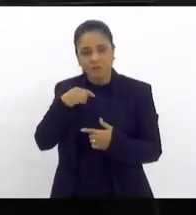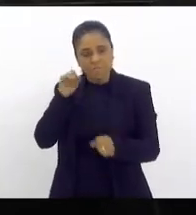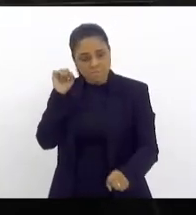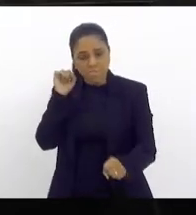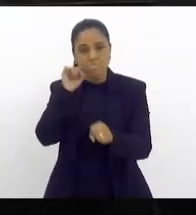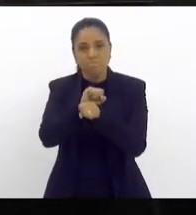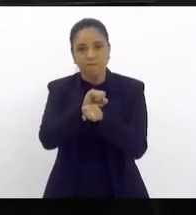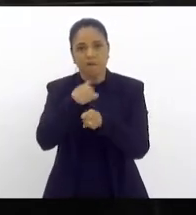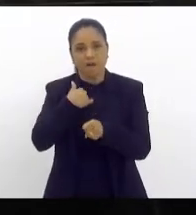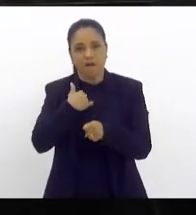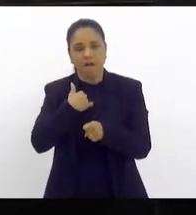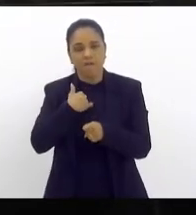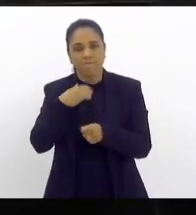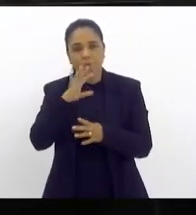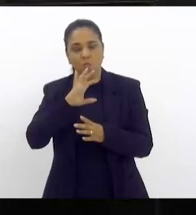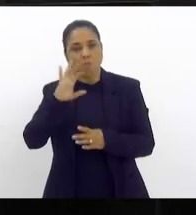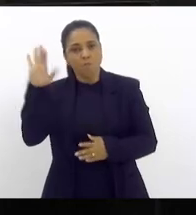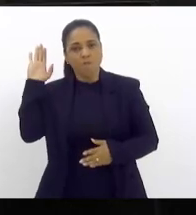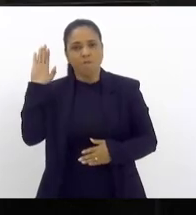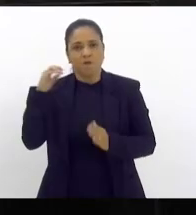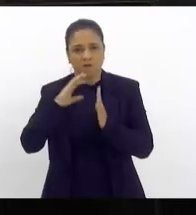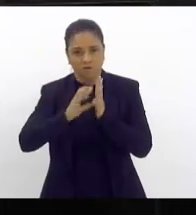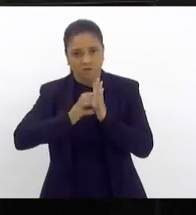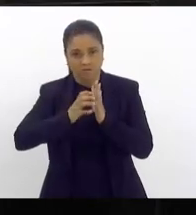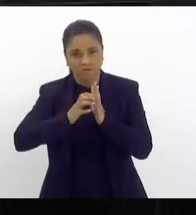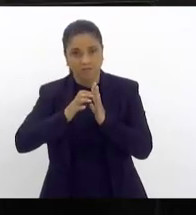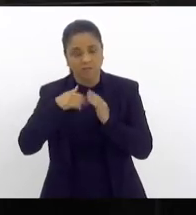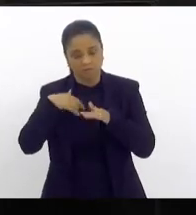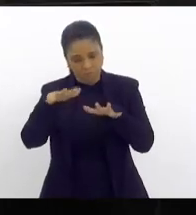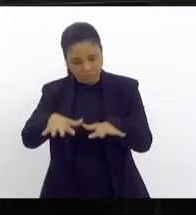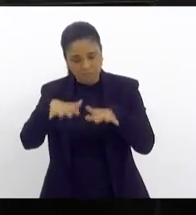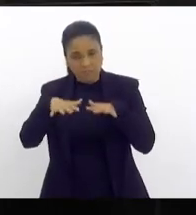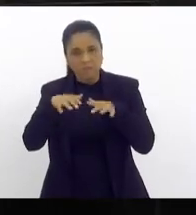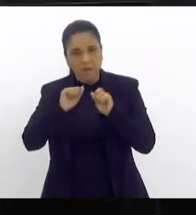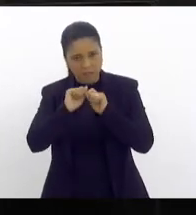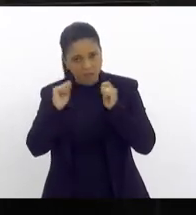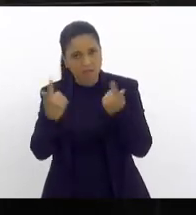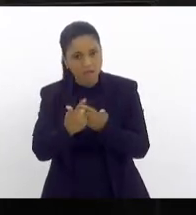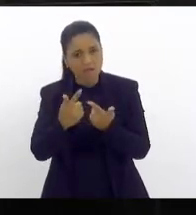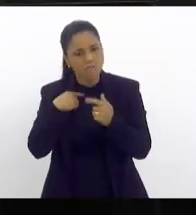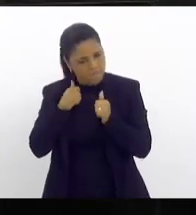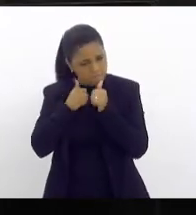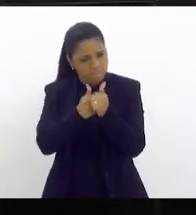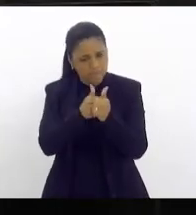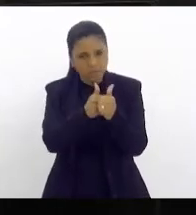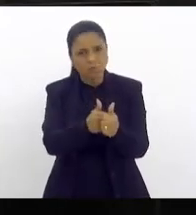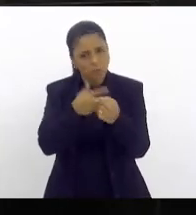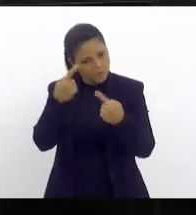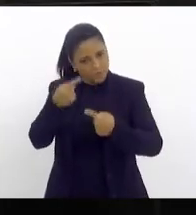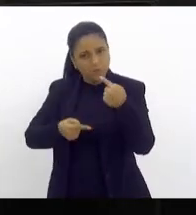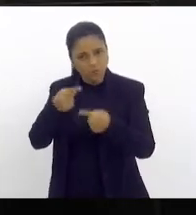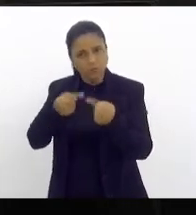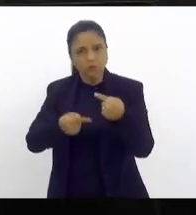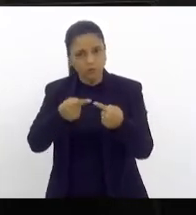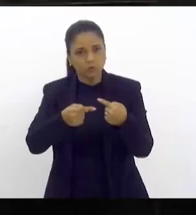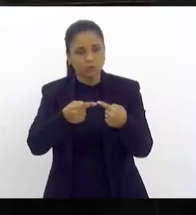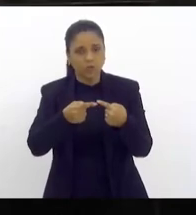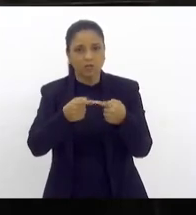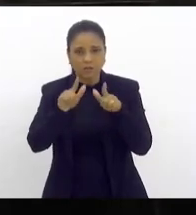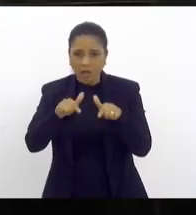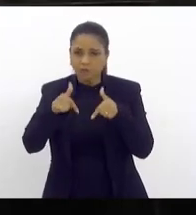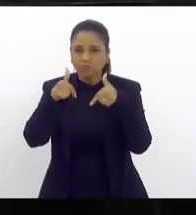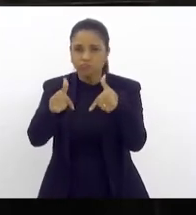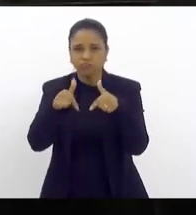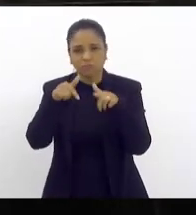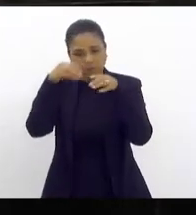do nosso mandato dentro da Assembleia Legislativa mas perseguição real política da nossa atuação aqui